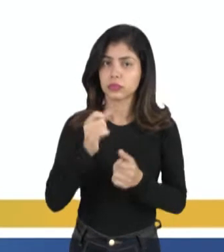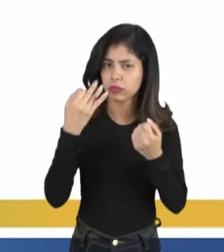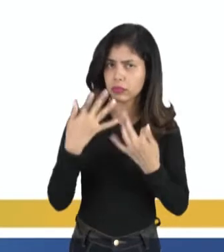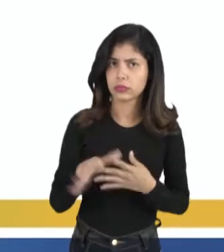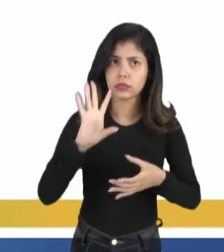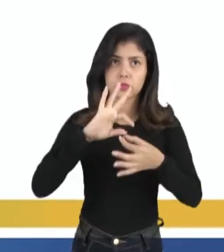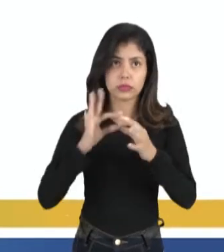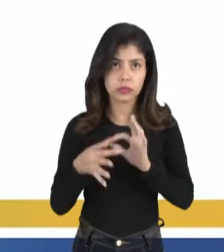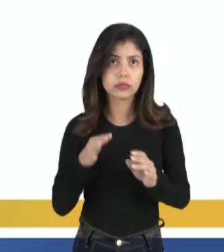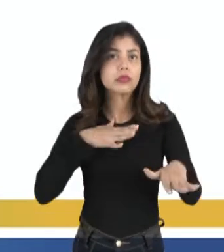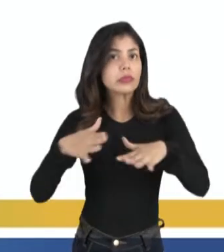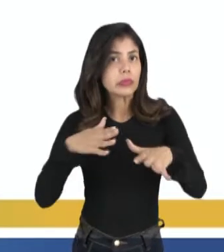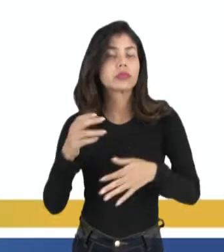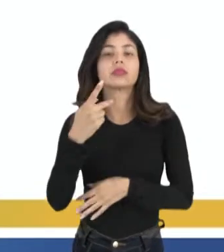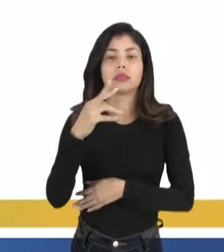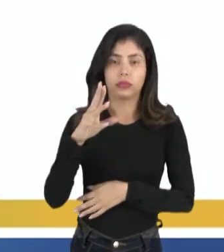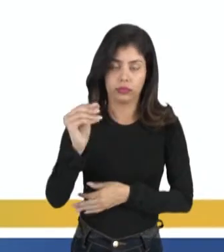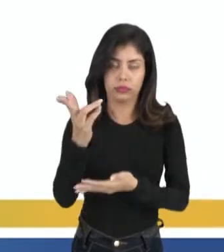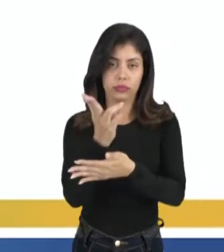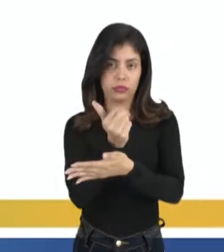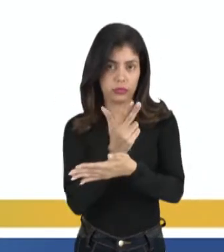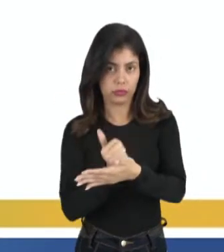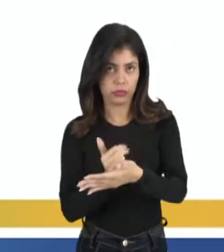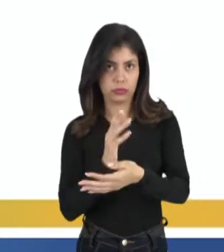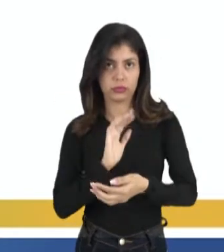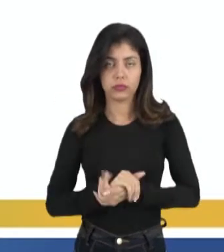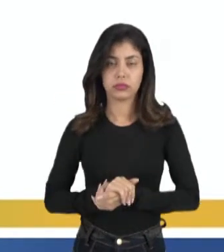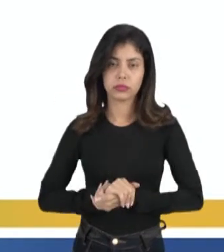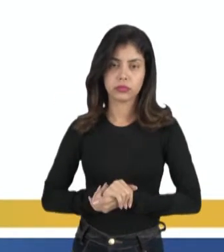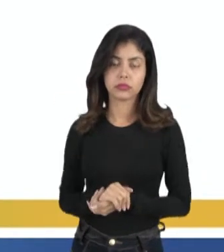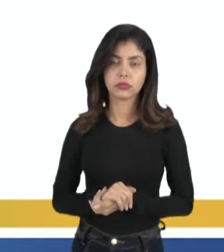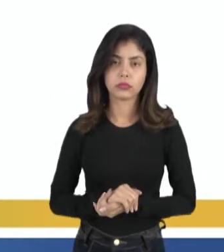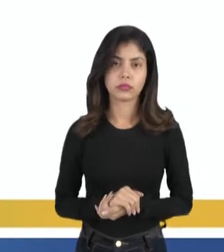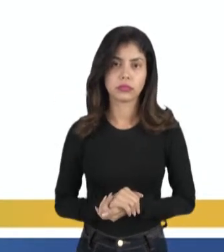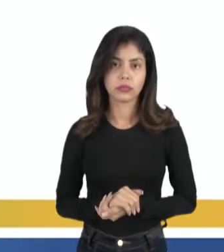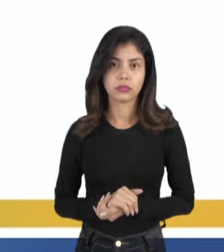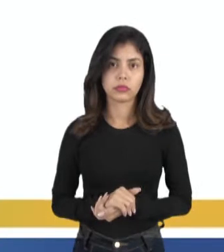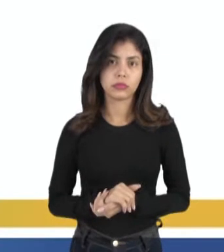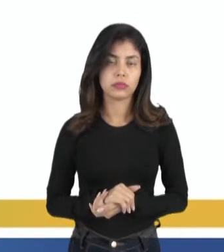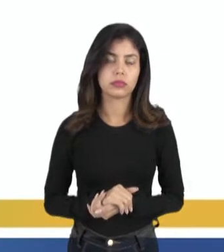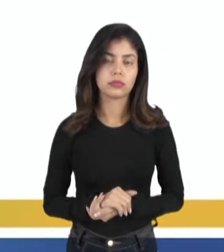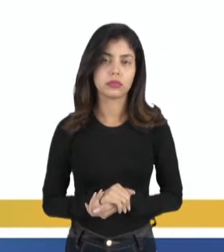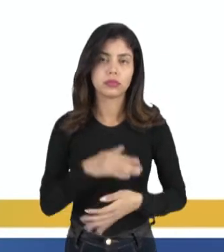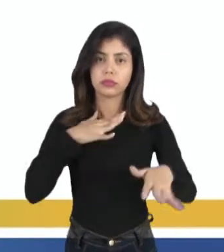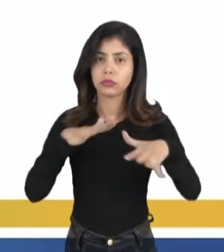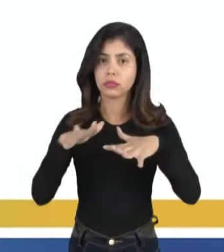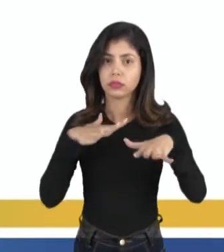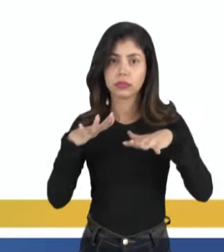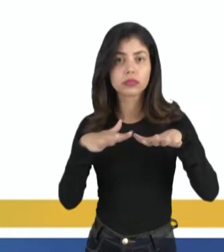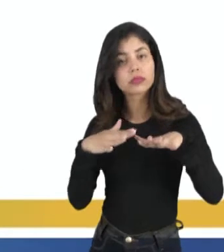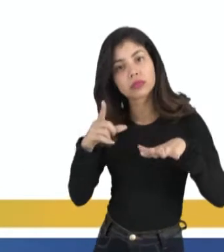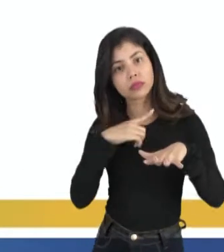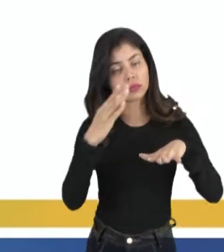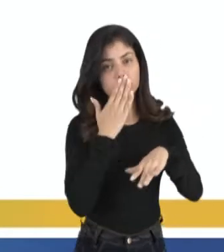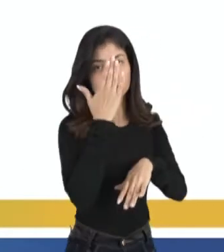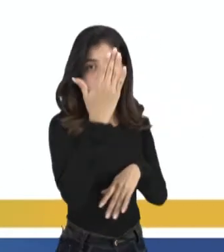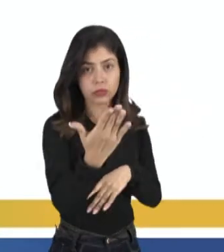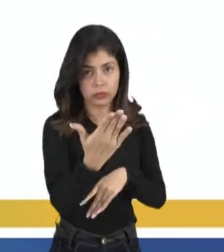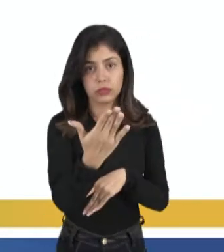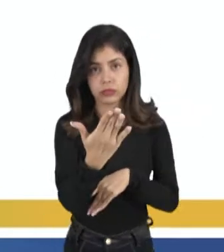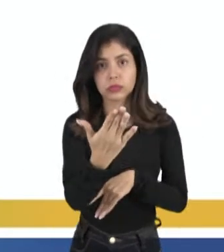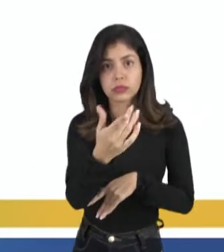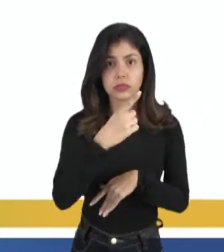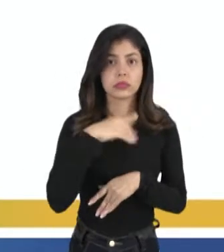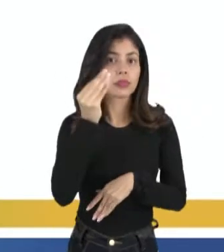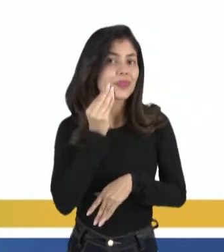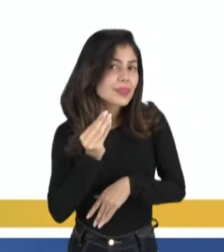que pressupõe Nesse contexto o movimento Pioneiro das Artes neh movimentos que estão à frente